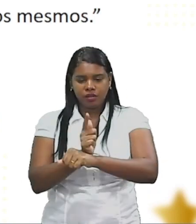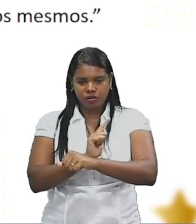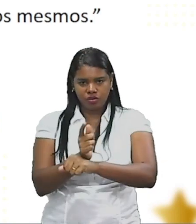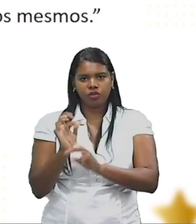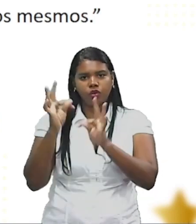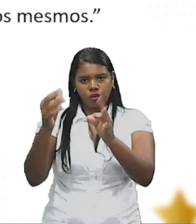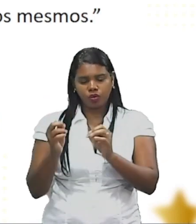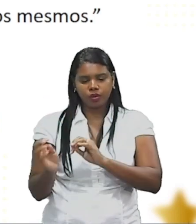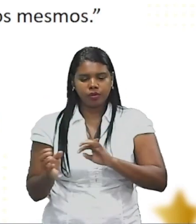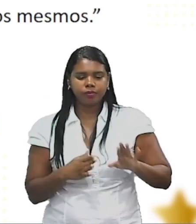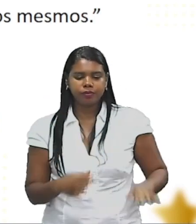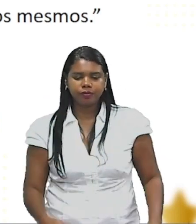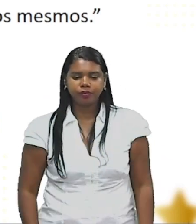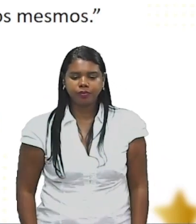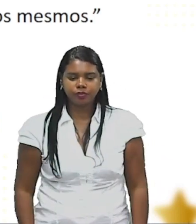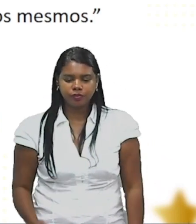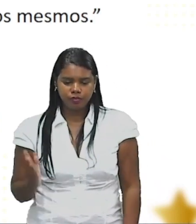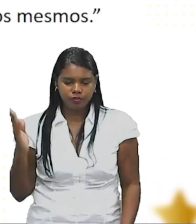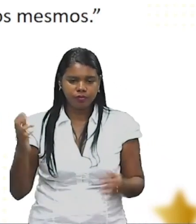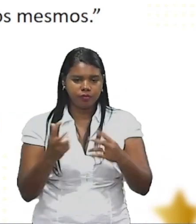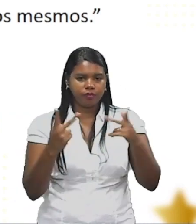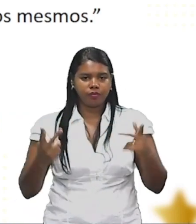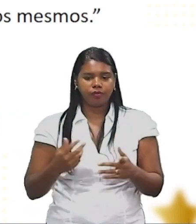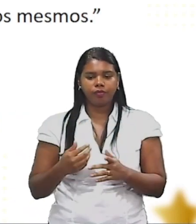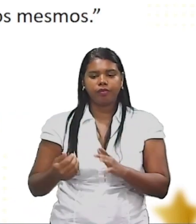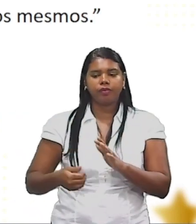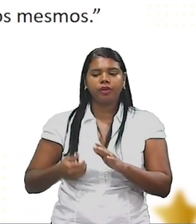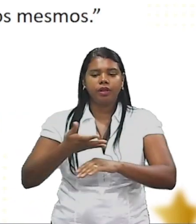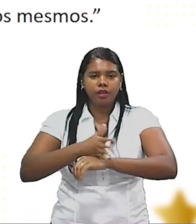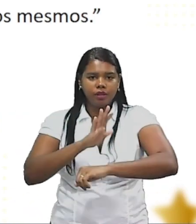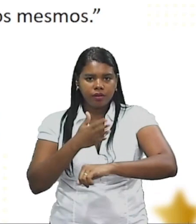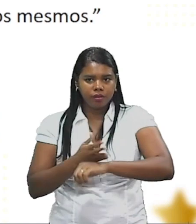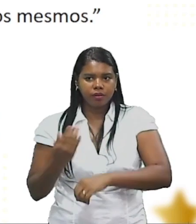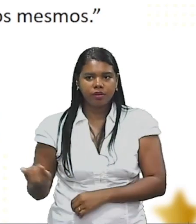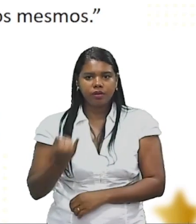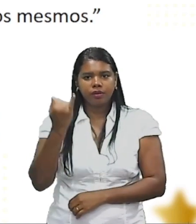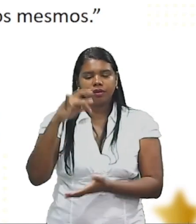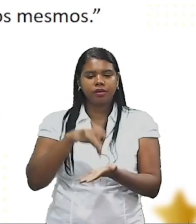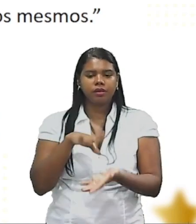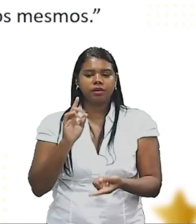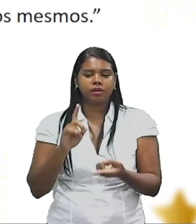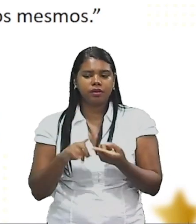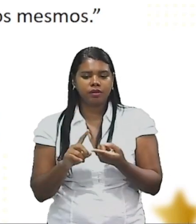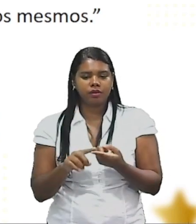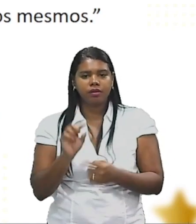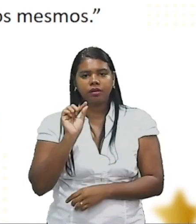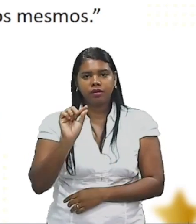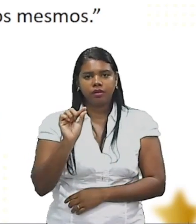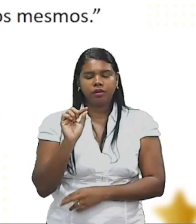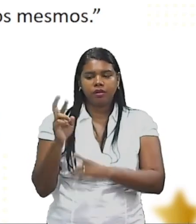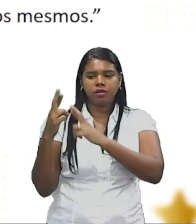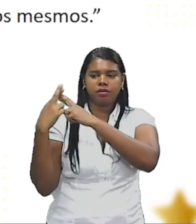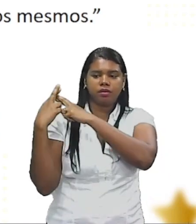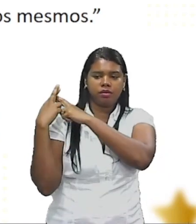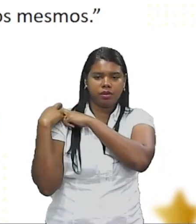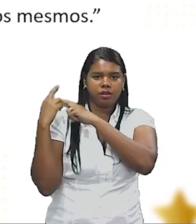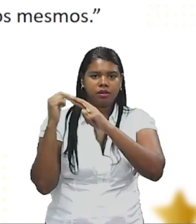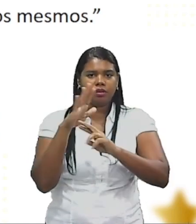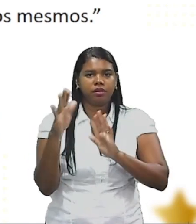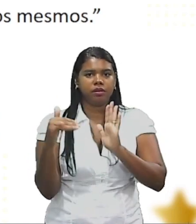total. E uma coisa primordial da prática da gestão da qualidade total é o quê? Que ela é responsabilidade de